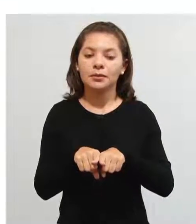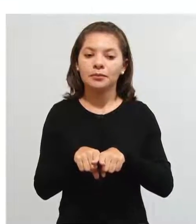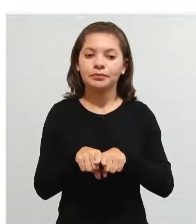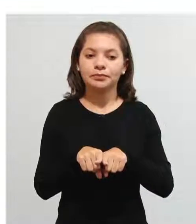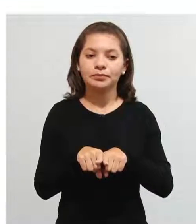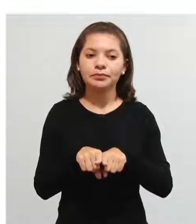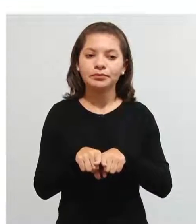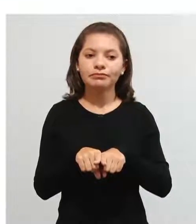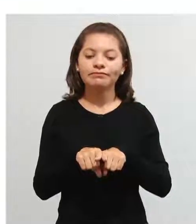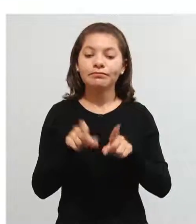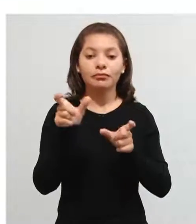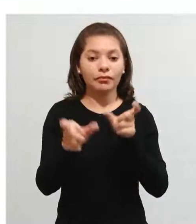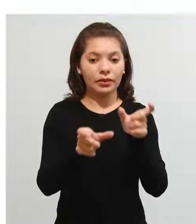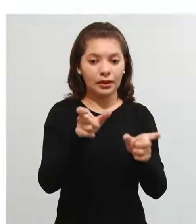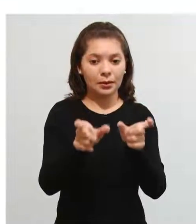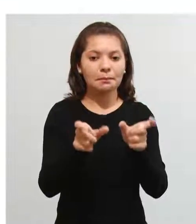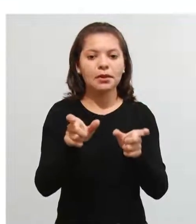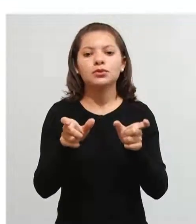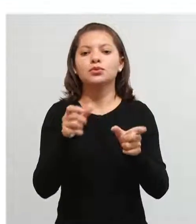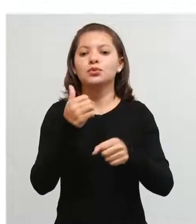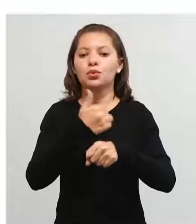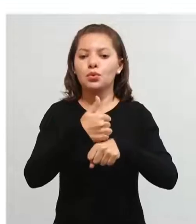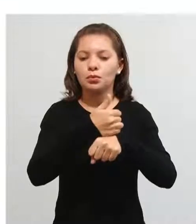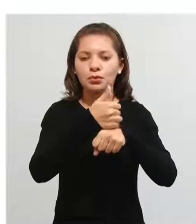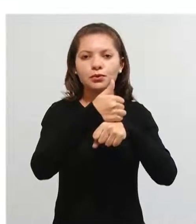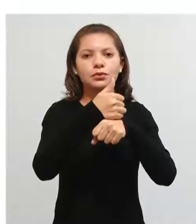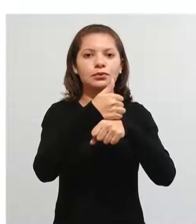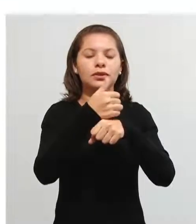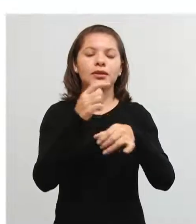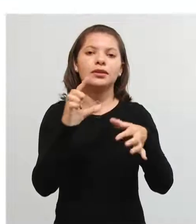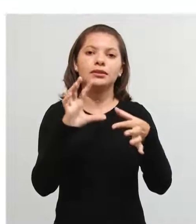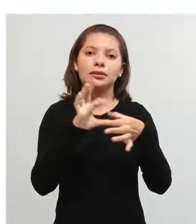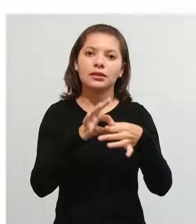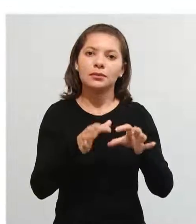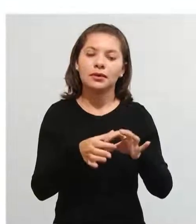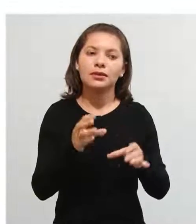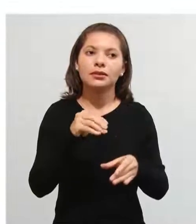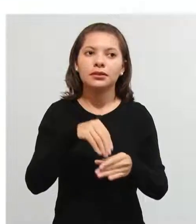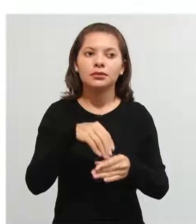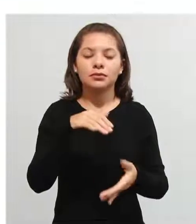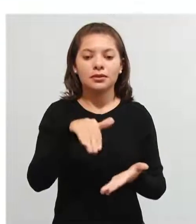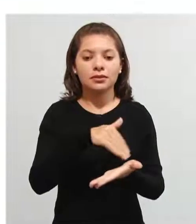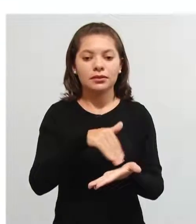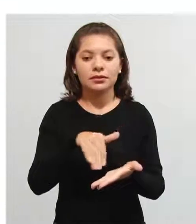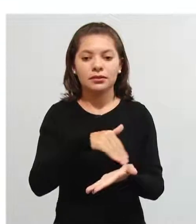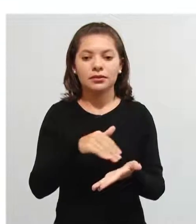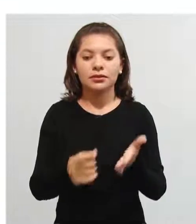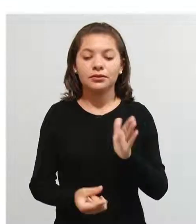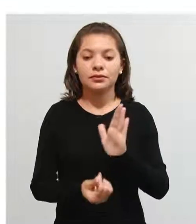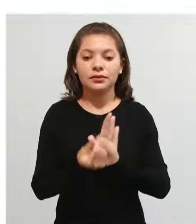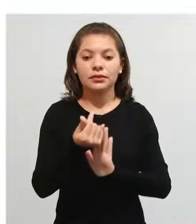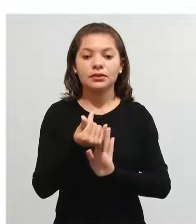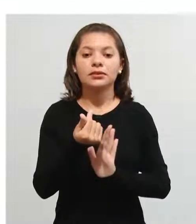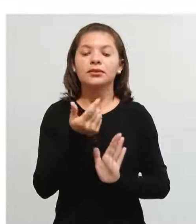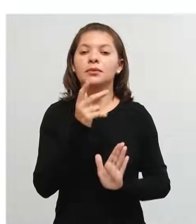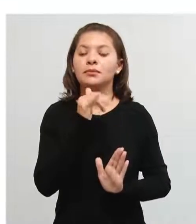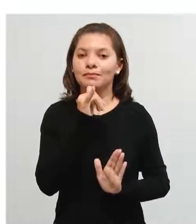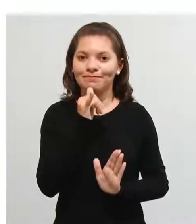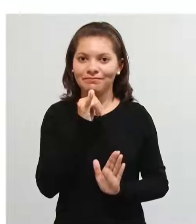são pessoas que trabalham ali diretamente ligadas dentro das secretarias de finanças dos estados, por exemplo,